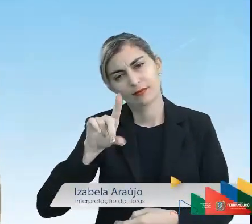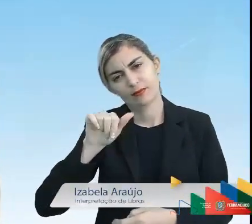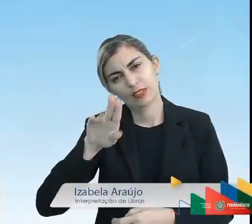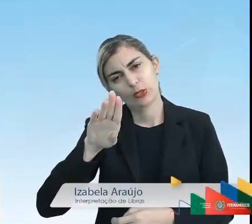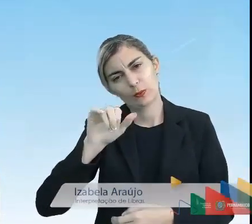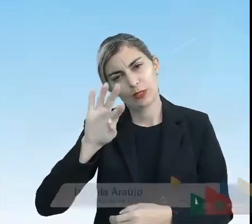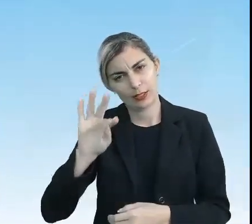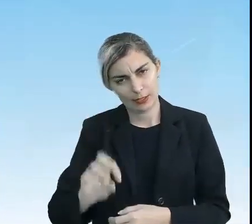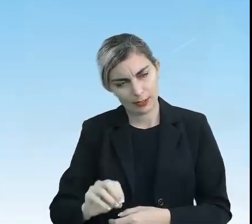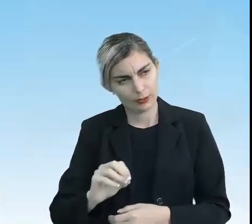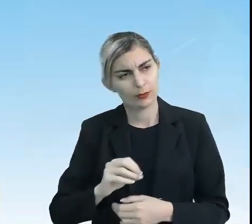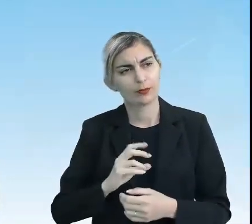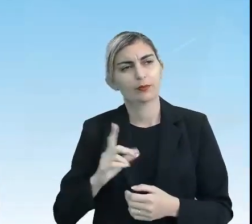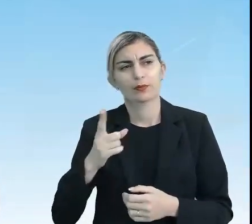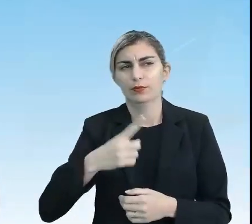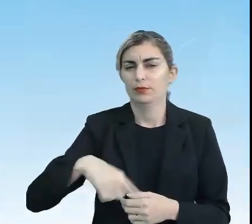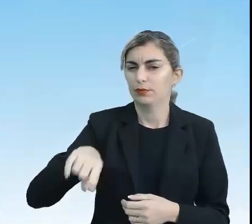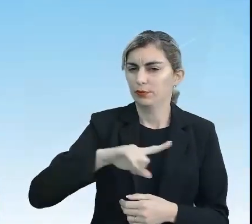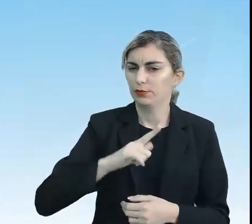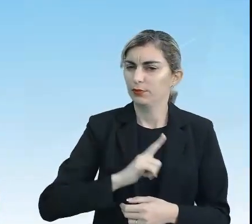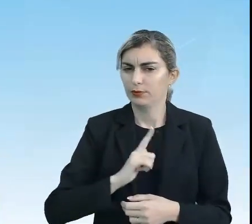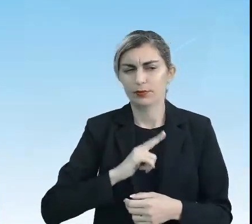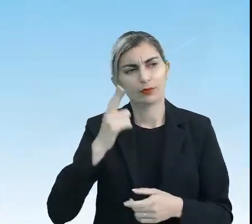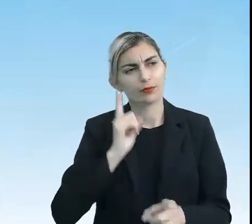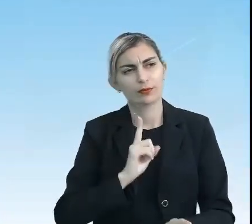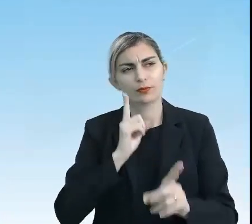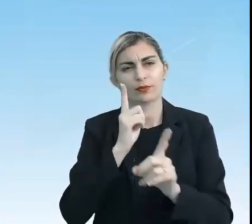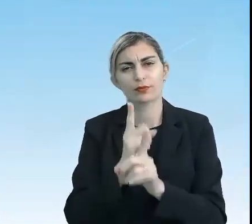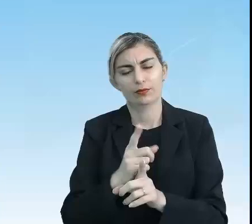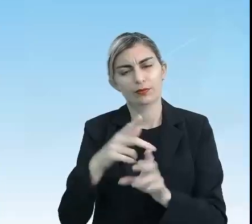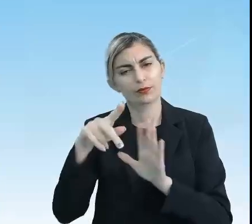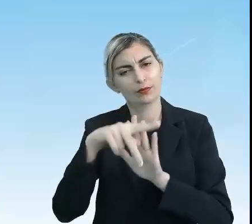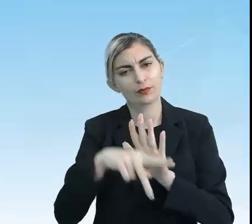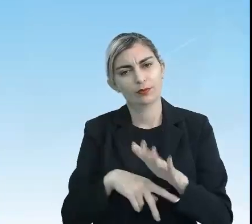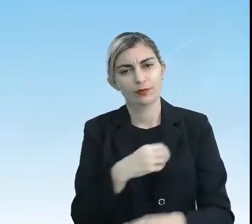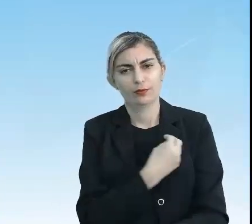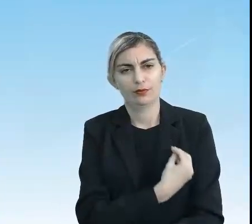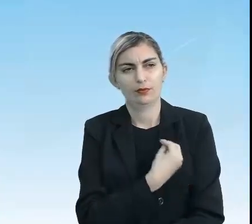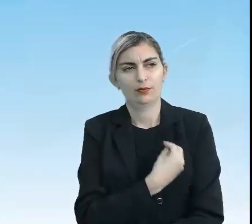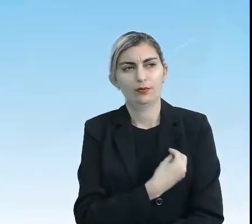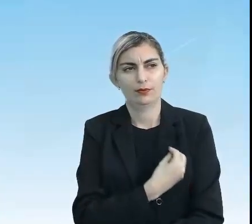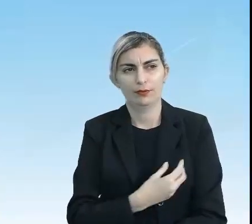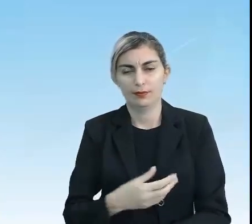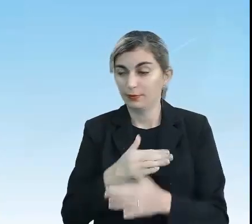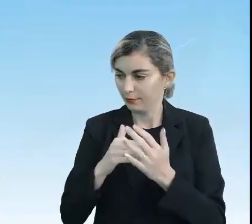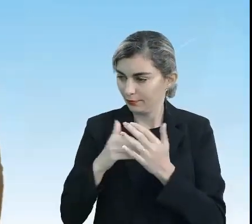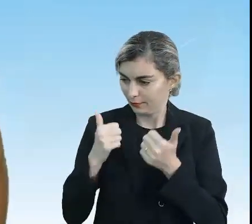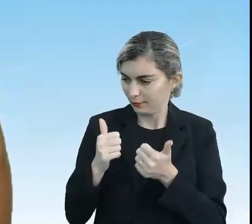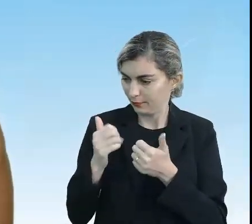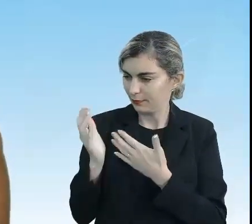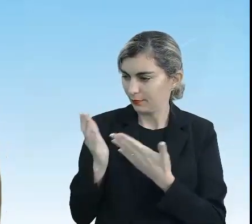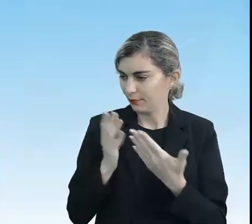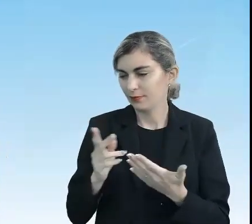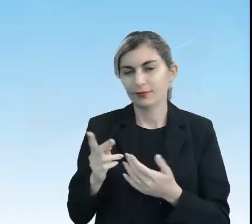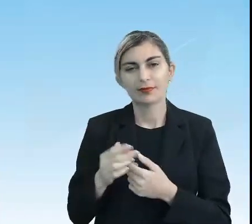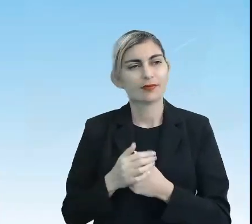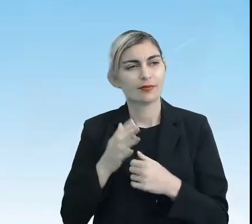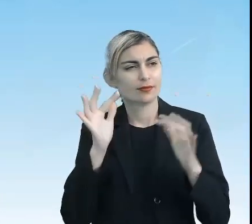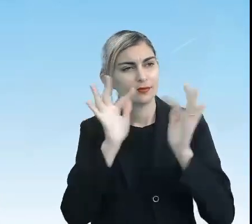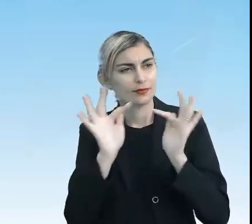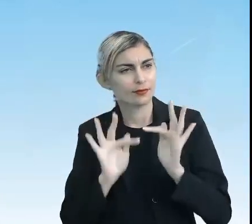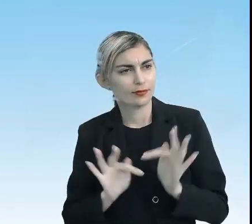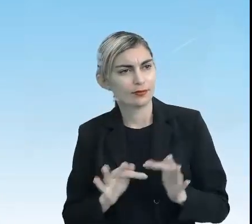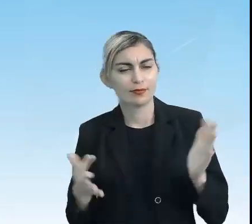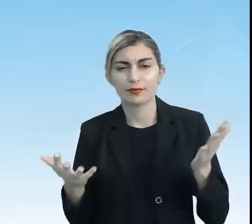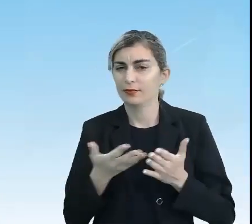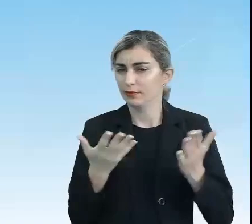Teles, Beto Teles, nós hoje temos mais um encontro sobre projeto de vida. Tudo bem, professor? Estamos aqui muito felizes hoje